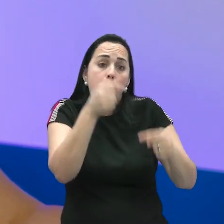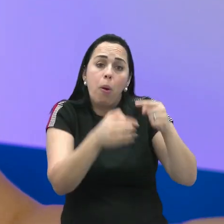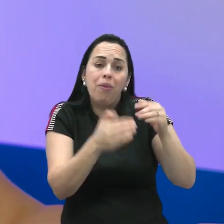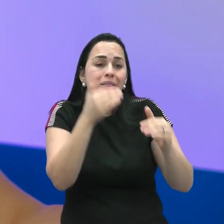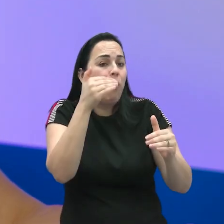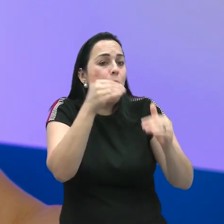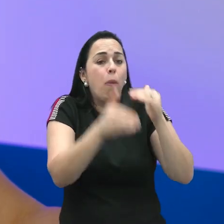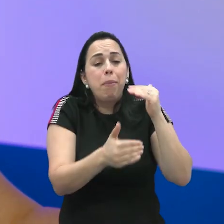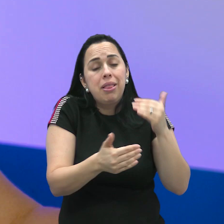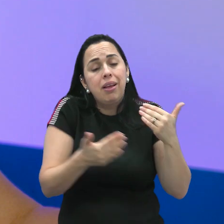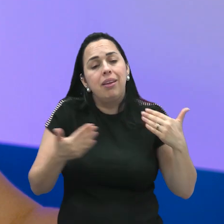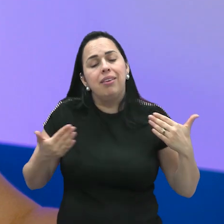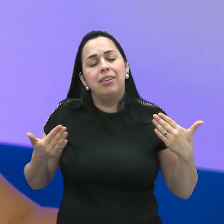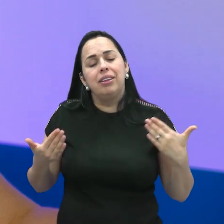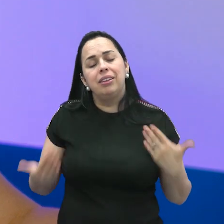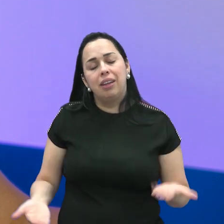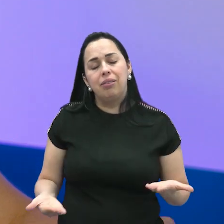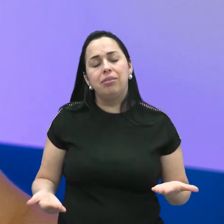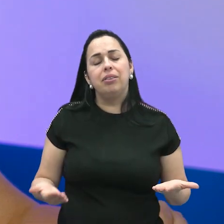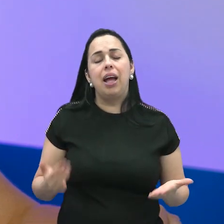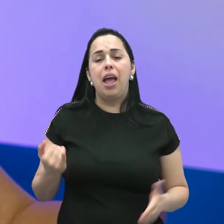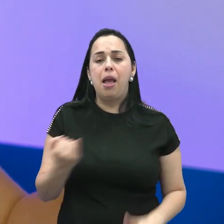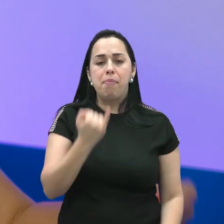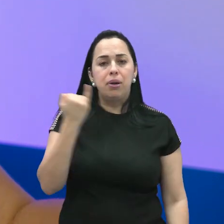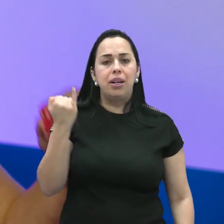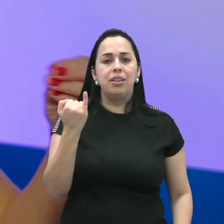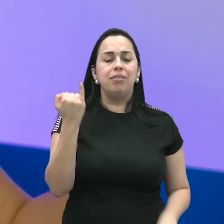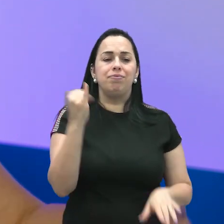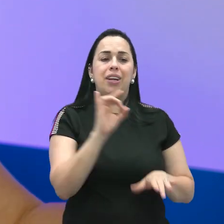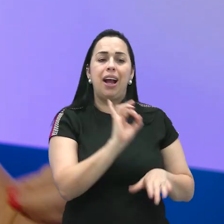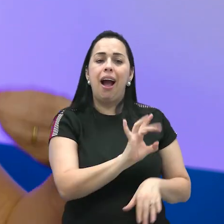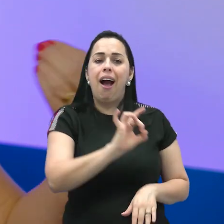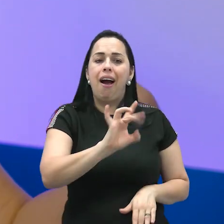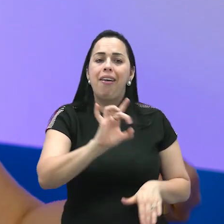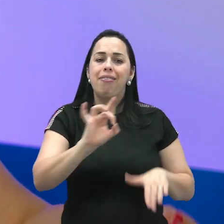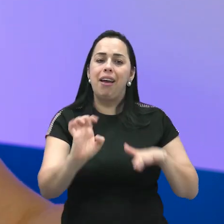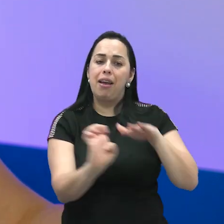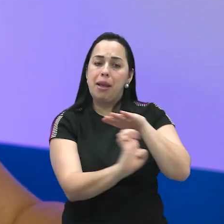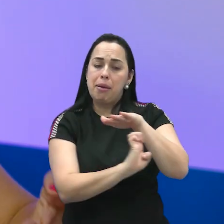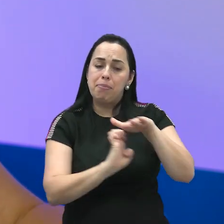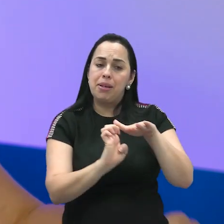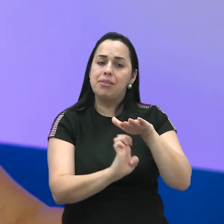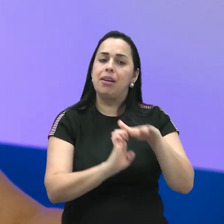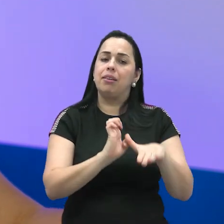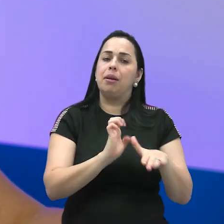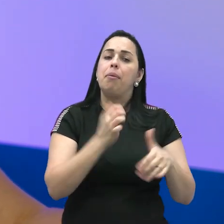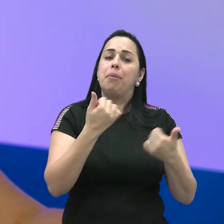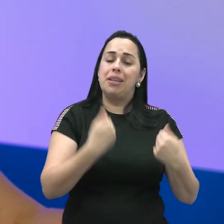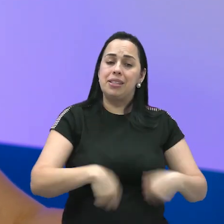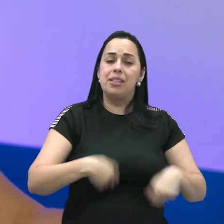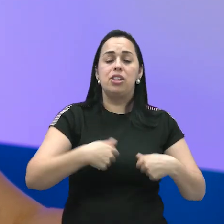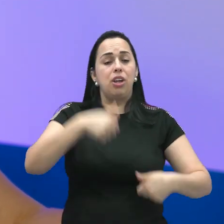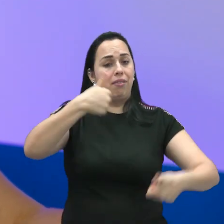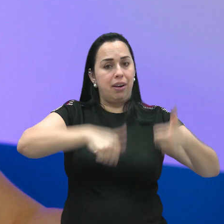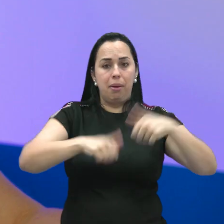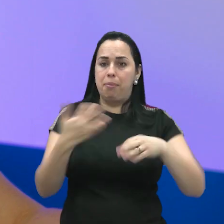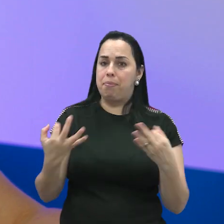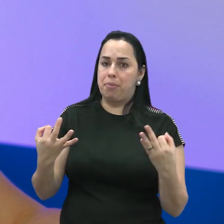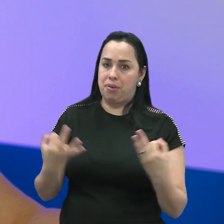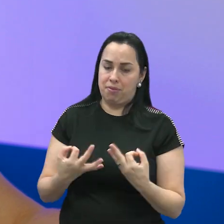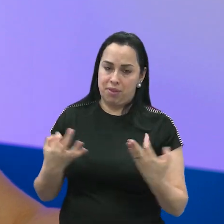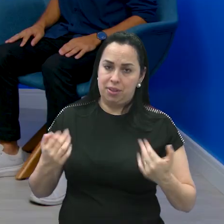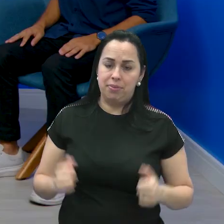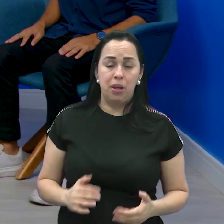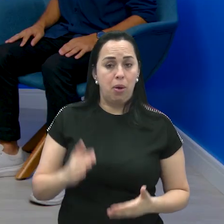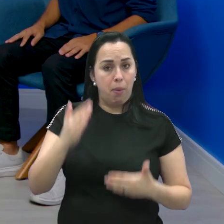né? Profissional que eu tenho. Então, é importante cada um avaliar ali dentro do seu contexto. Perfeito,